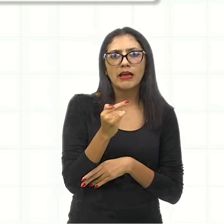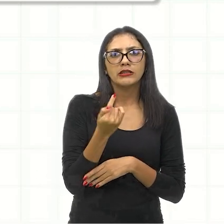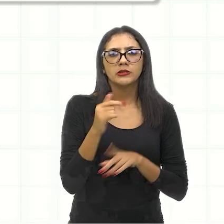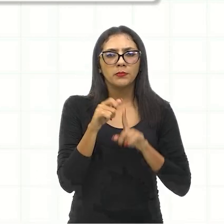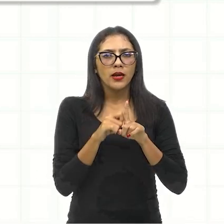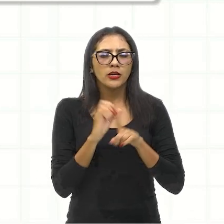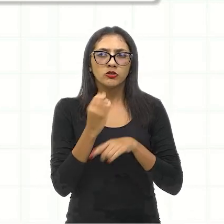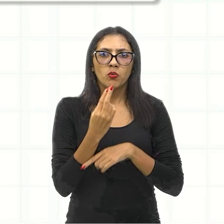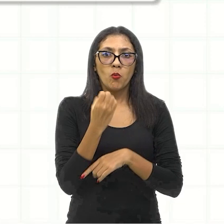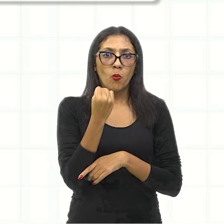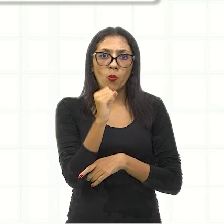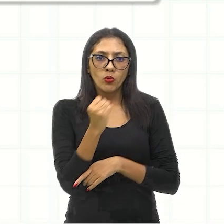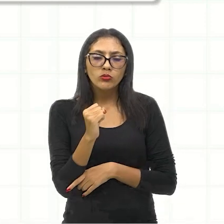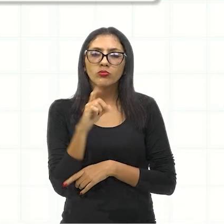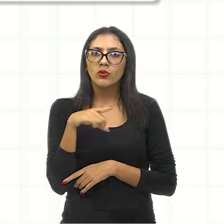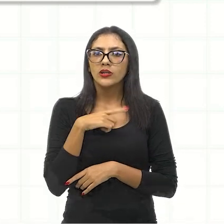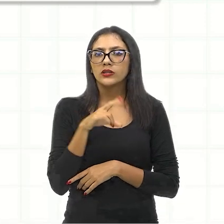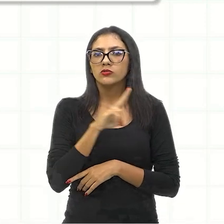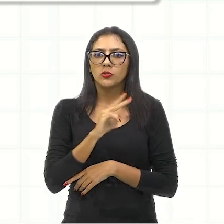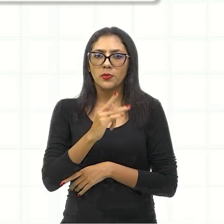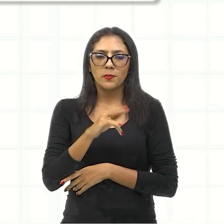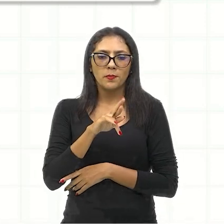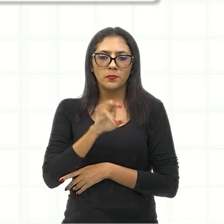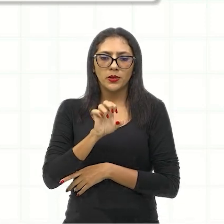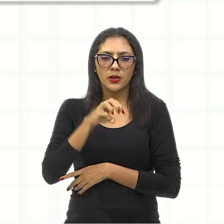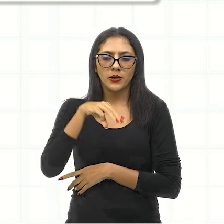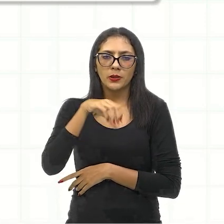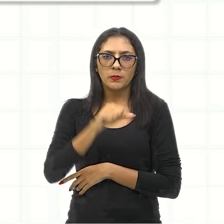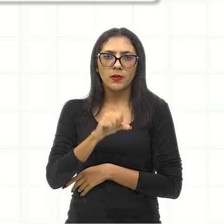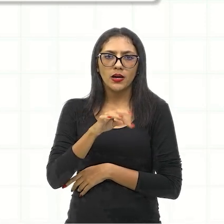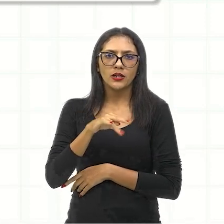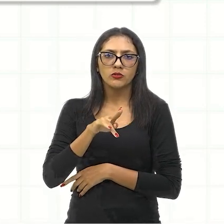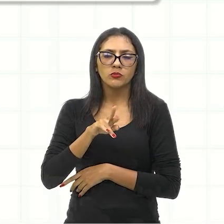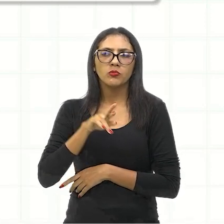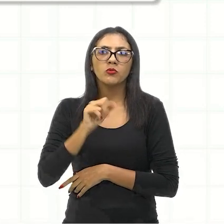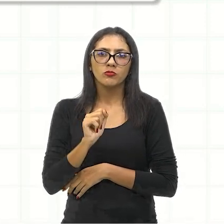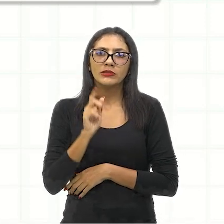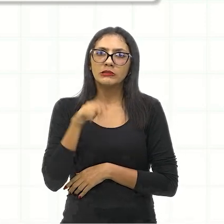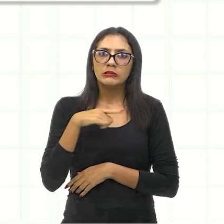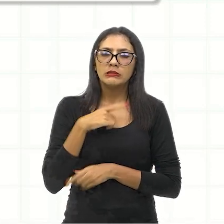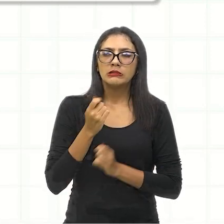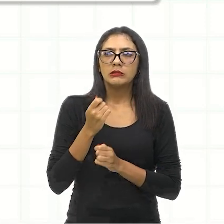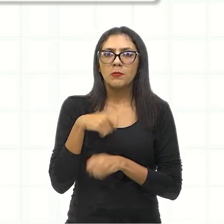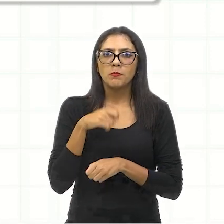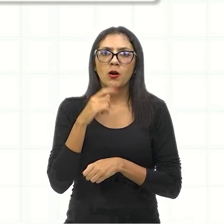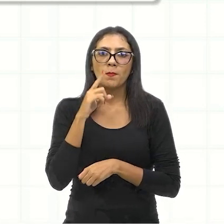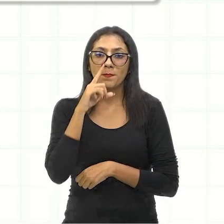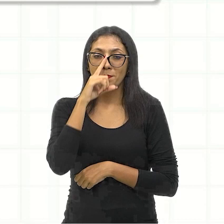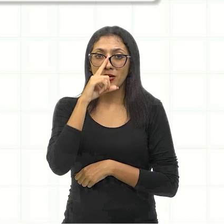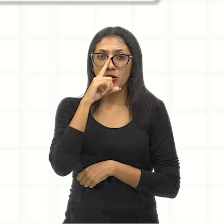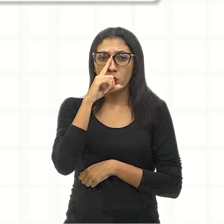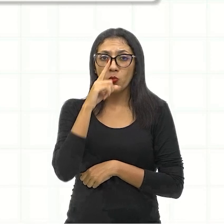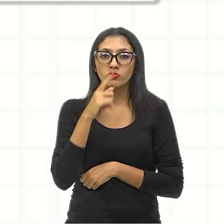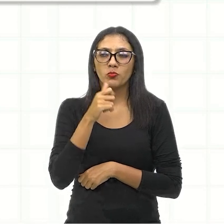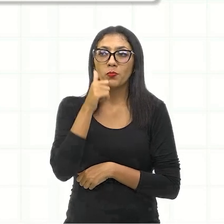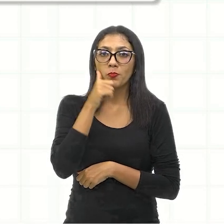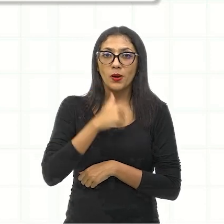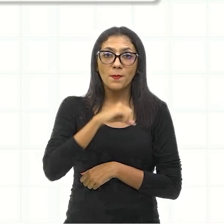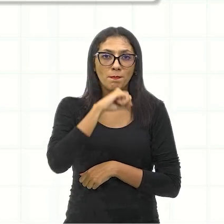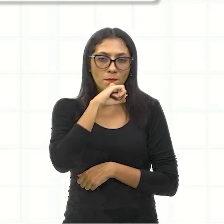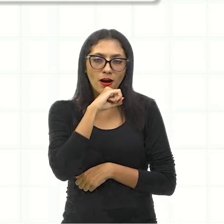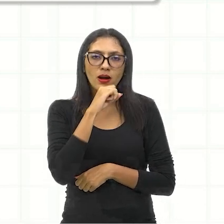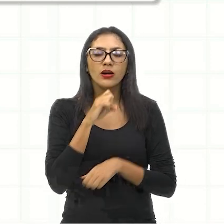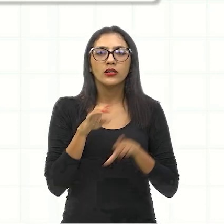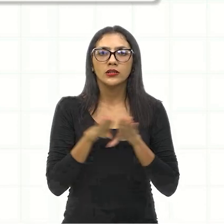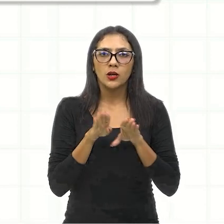ele é considerado ali, ó, prematuro, né? E isso pode representar riscos para a vida da mãe e do bebê. E olha